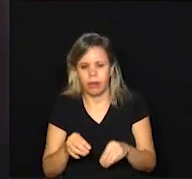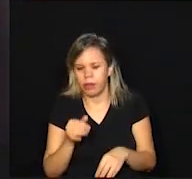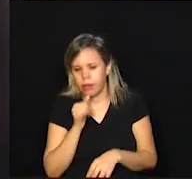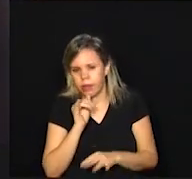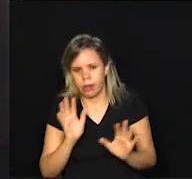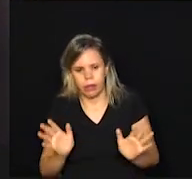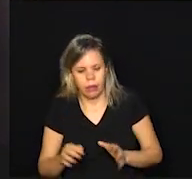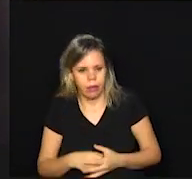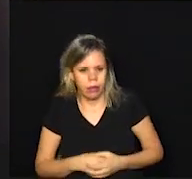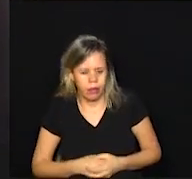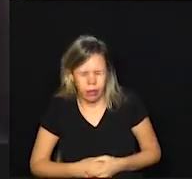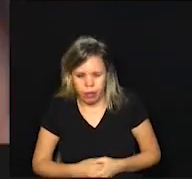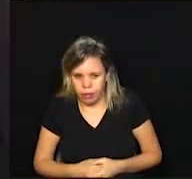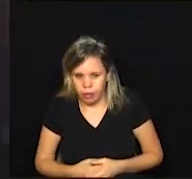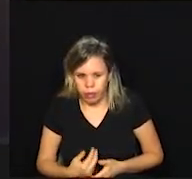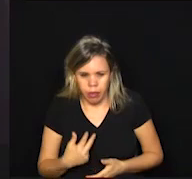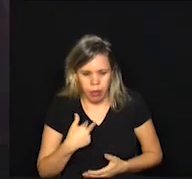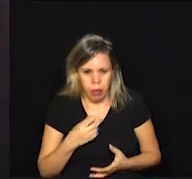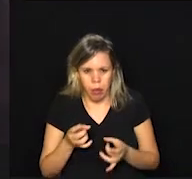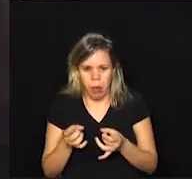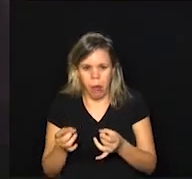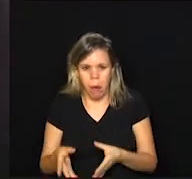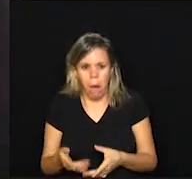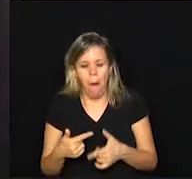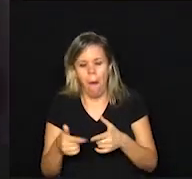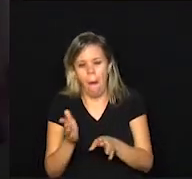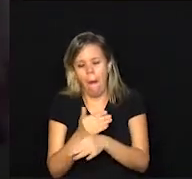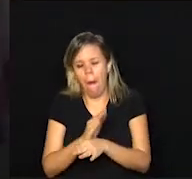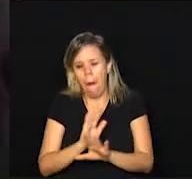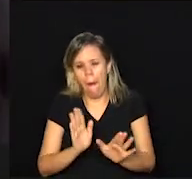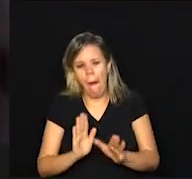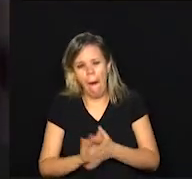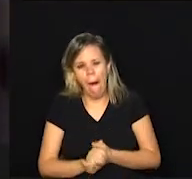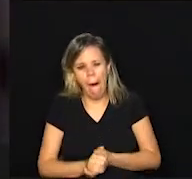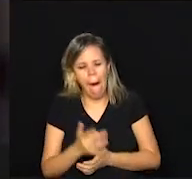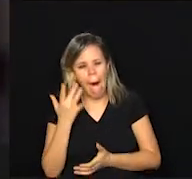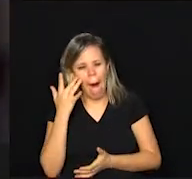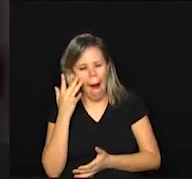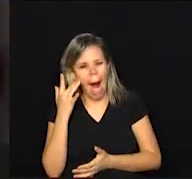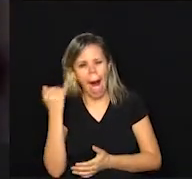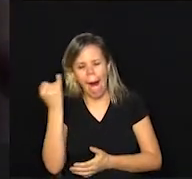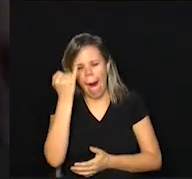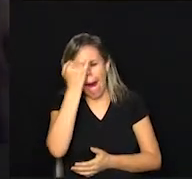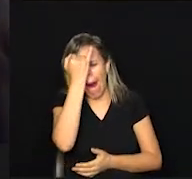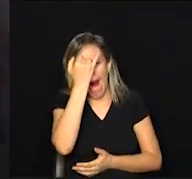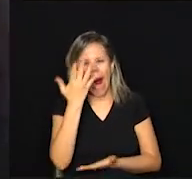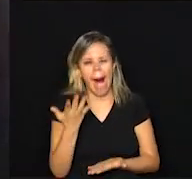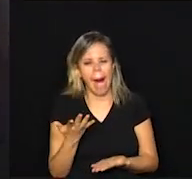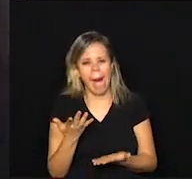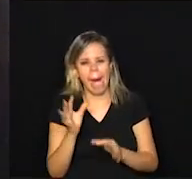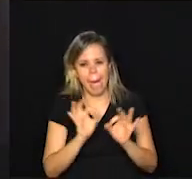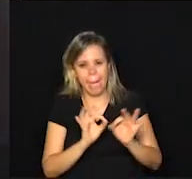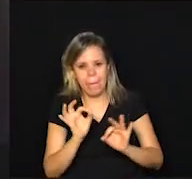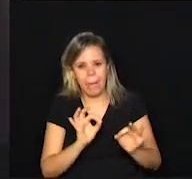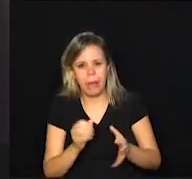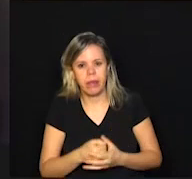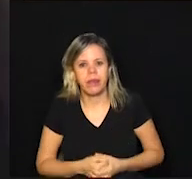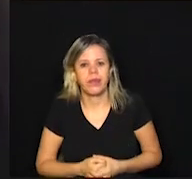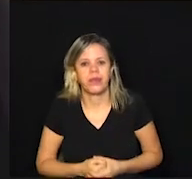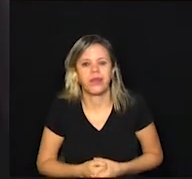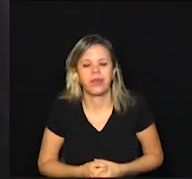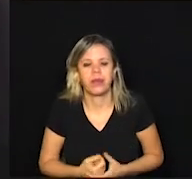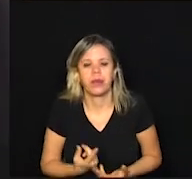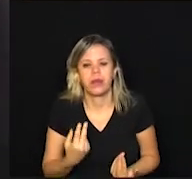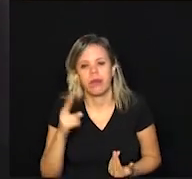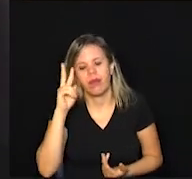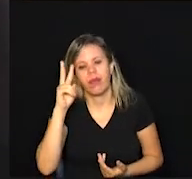assim uma não podemos deixar essa brecha né então acho que é super importante essa organização e